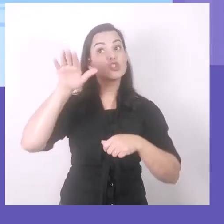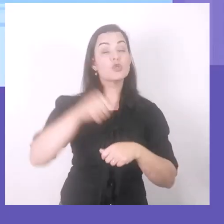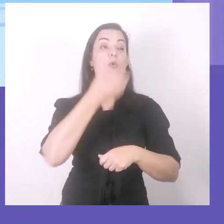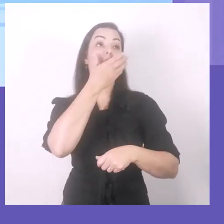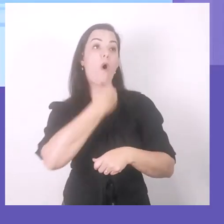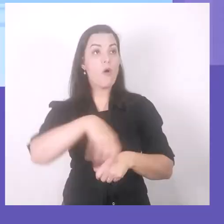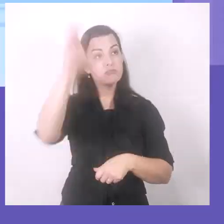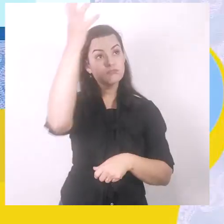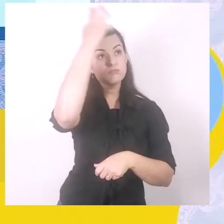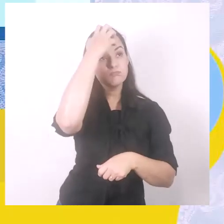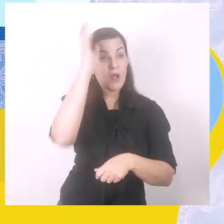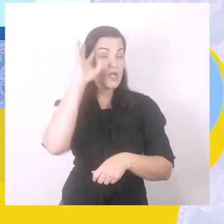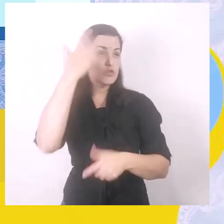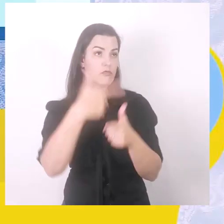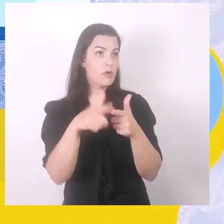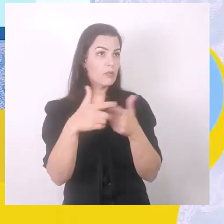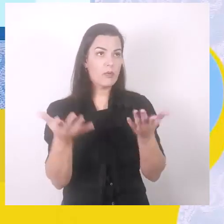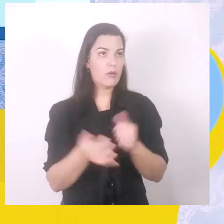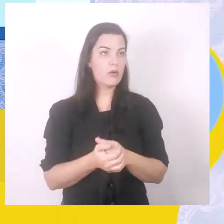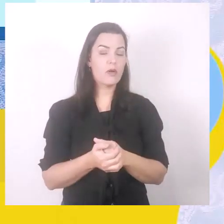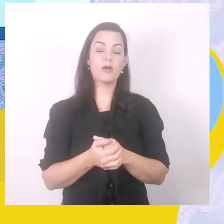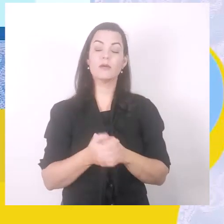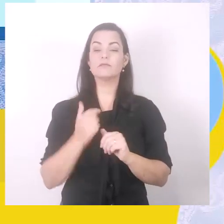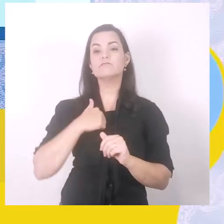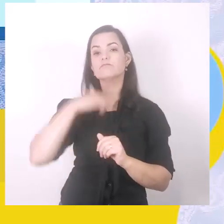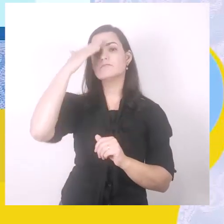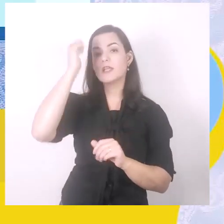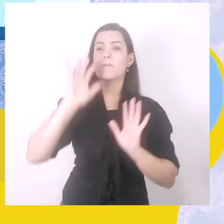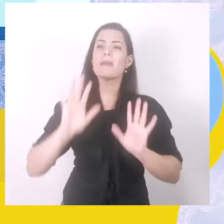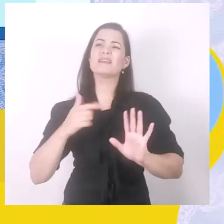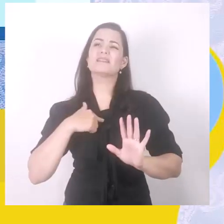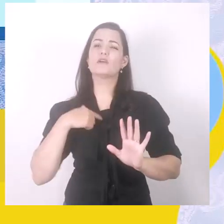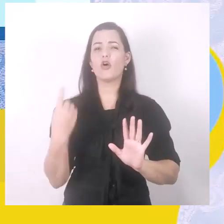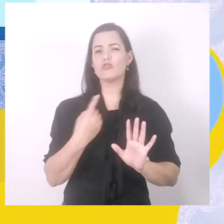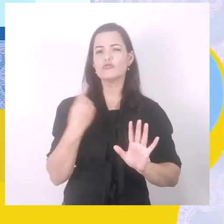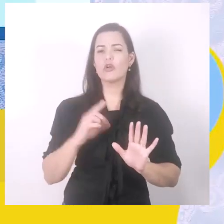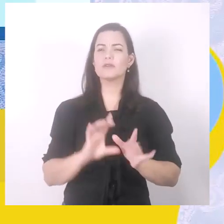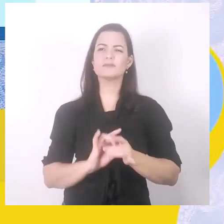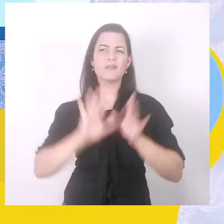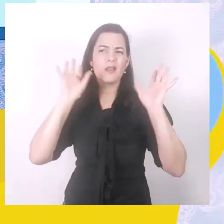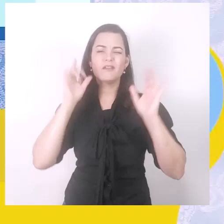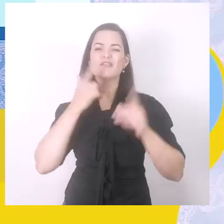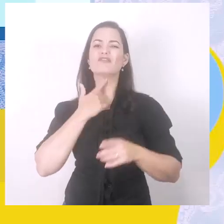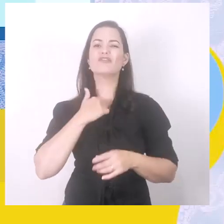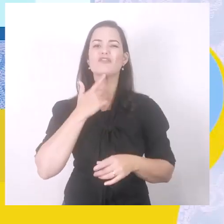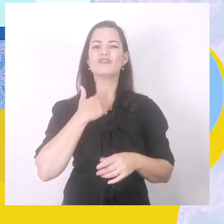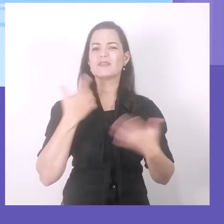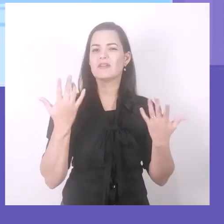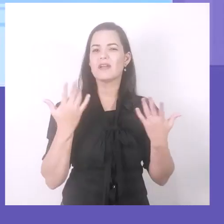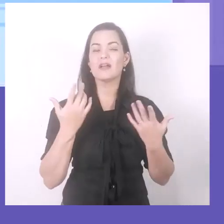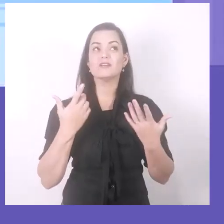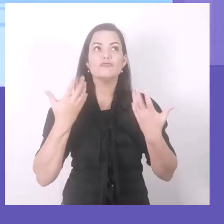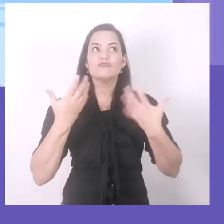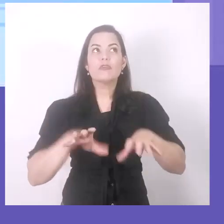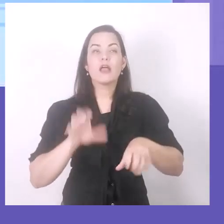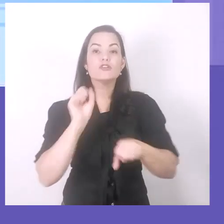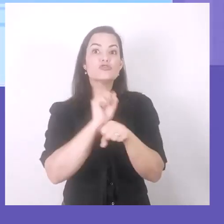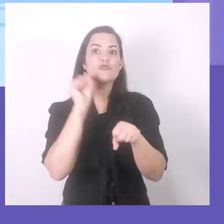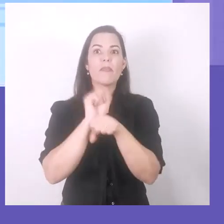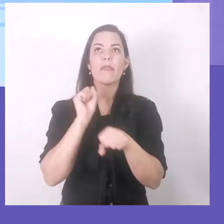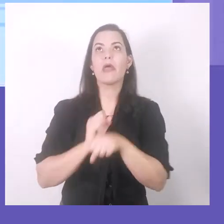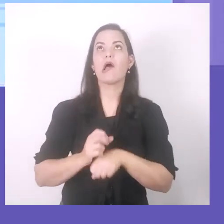essas coisas. Pois é, mas eu sempre fui muito independente. Eu não queria ficar esperando um príncipe pra resolver os meus problemas. Pois eu,